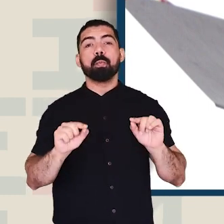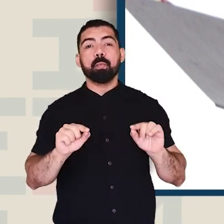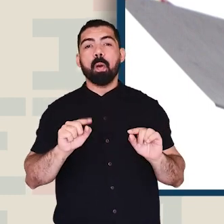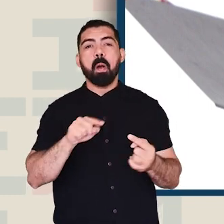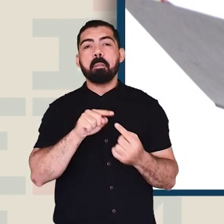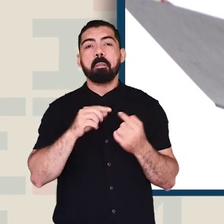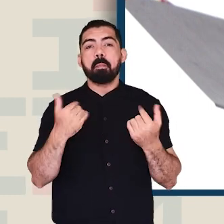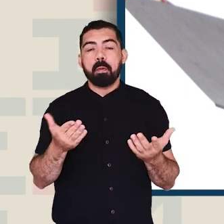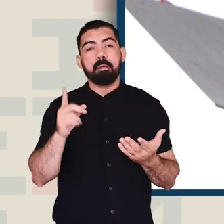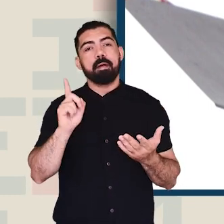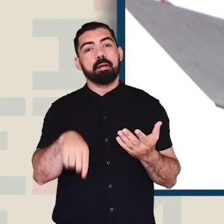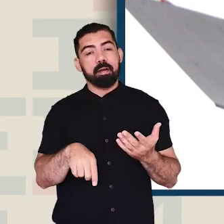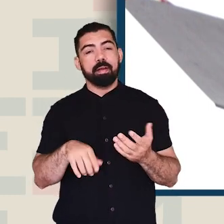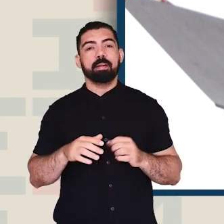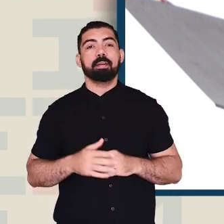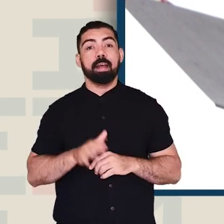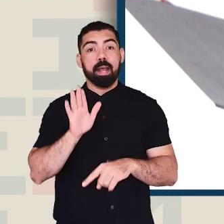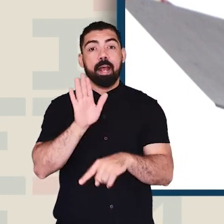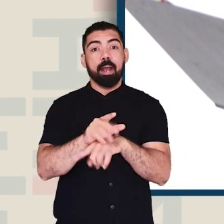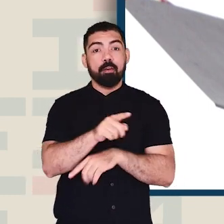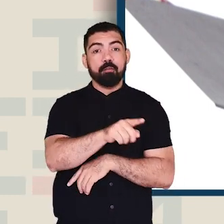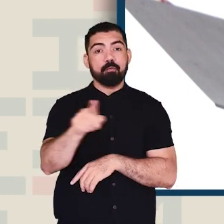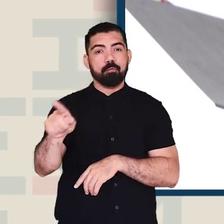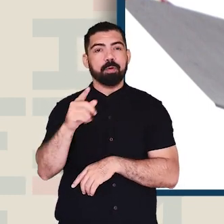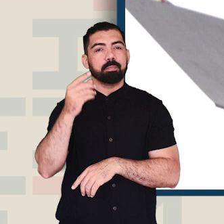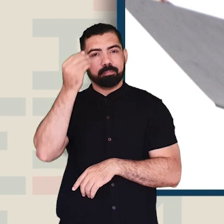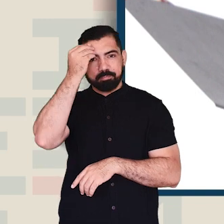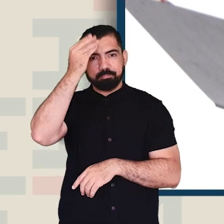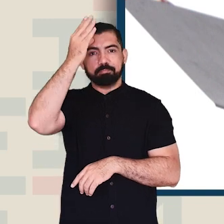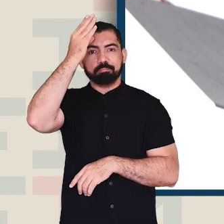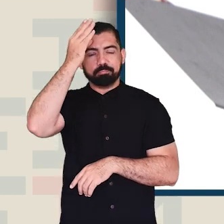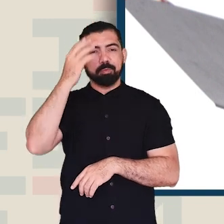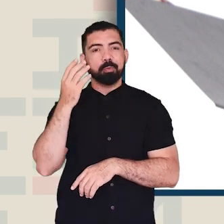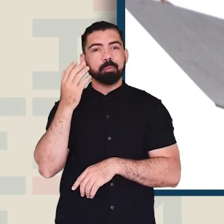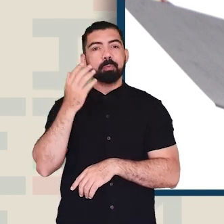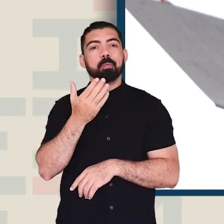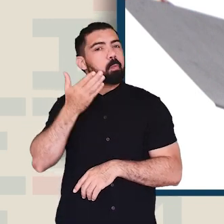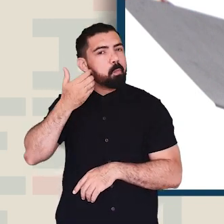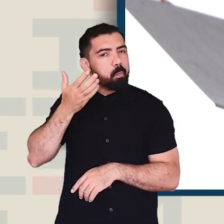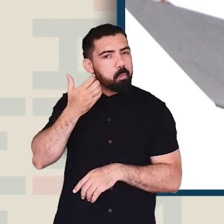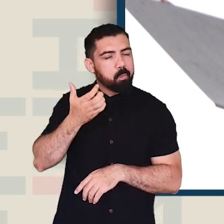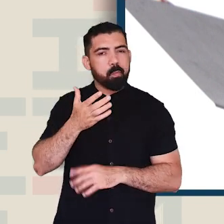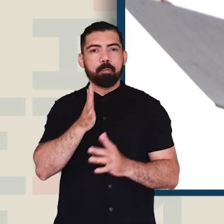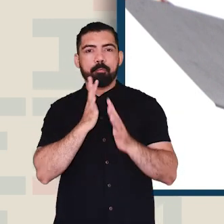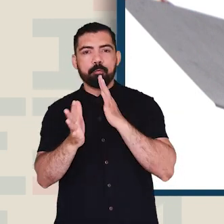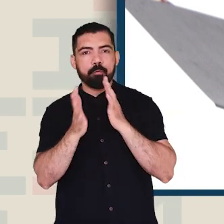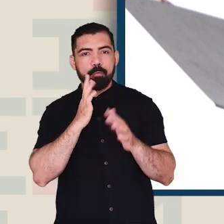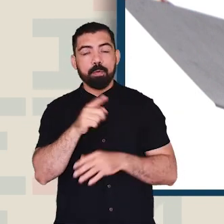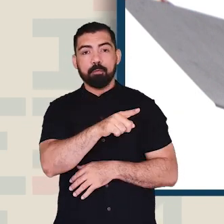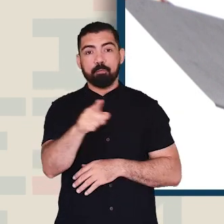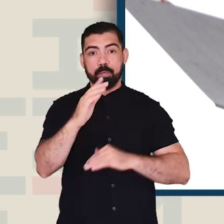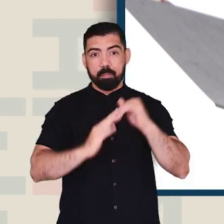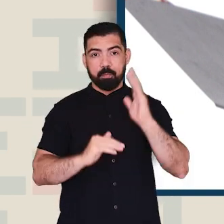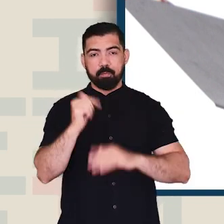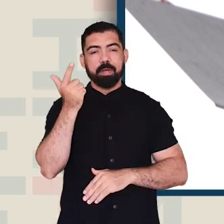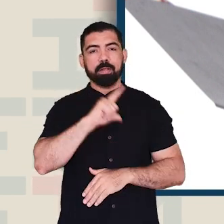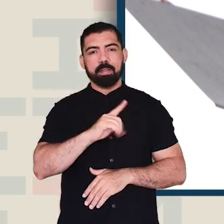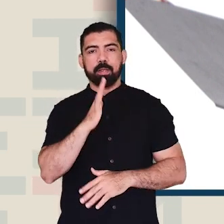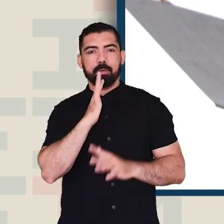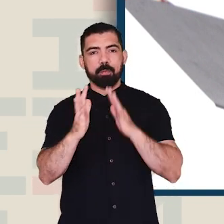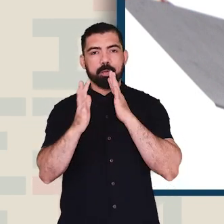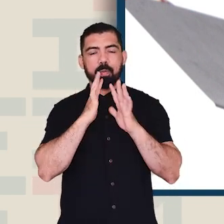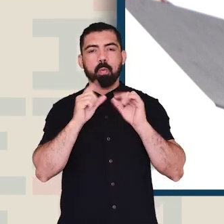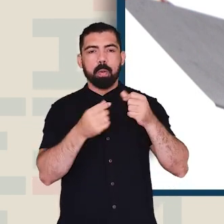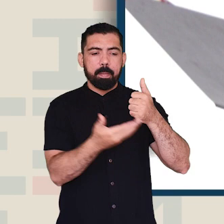forme um embasamento para que músicos tenha um conhecimento